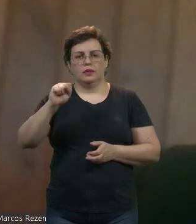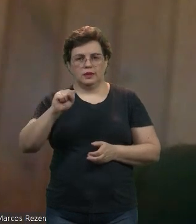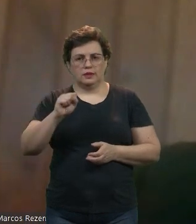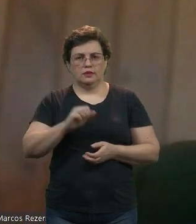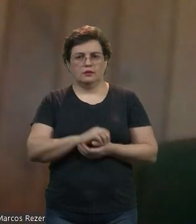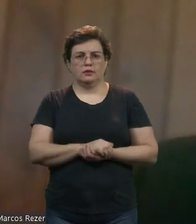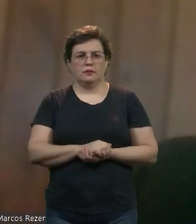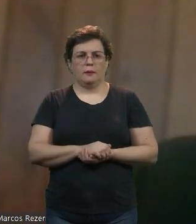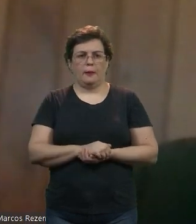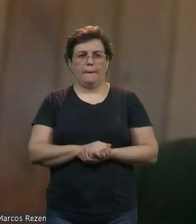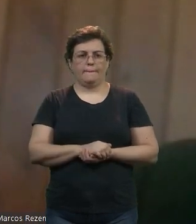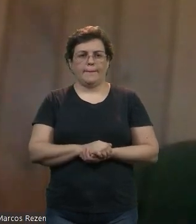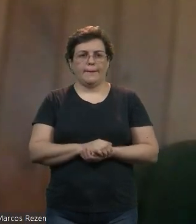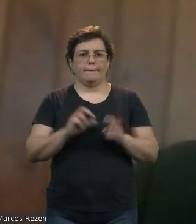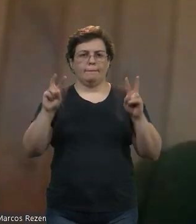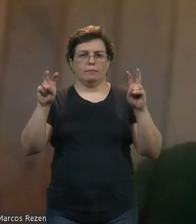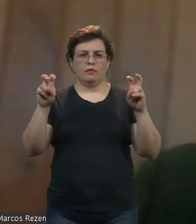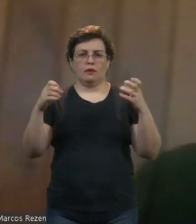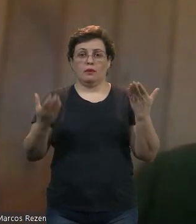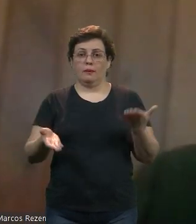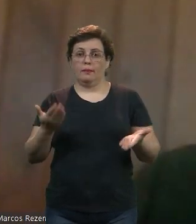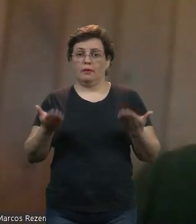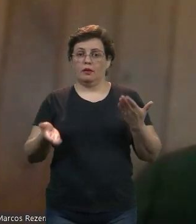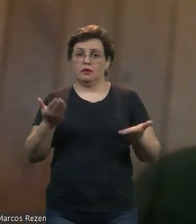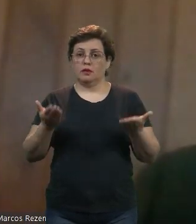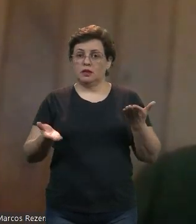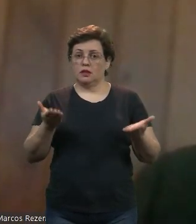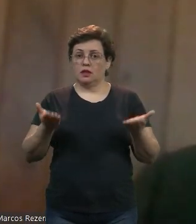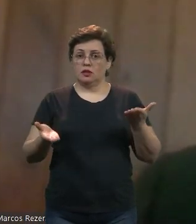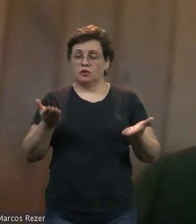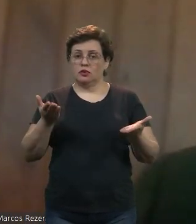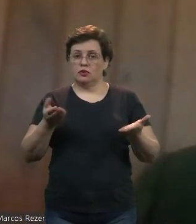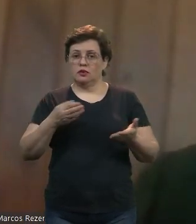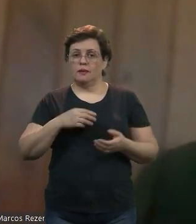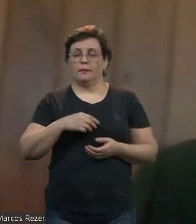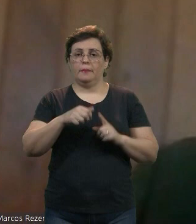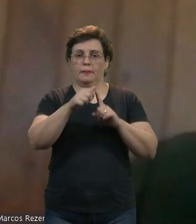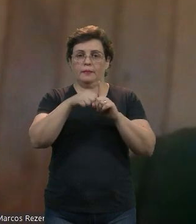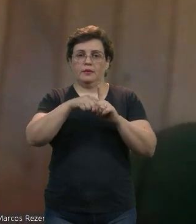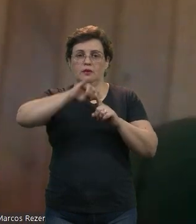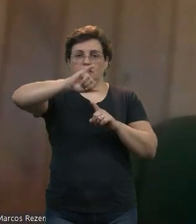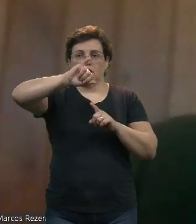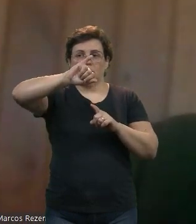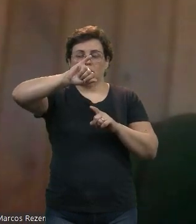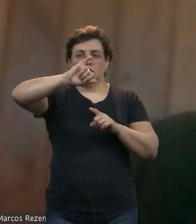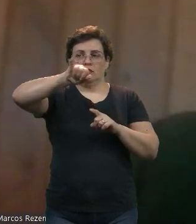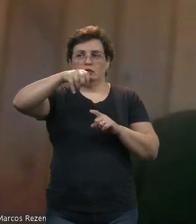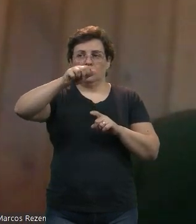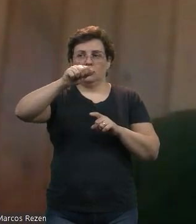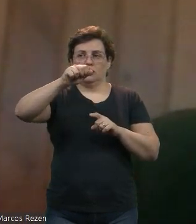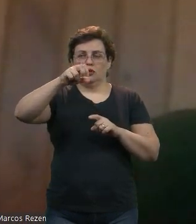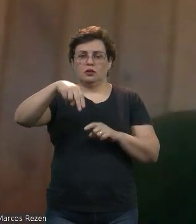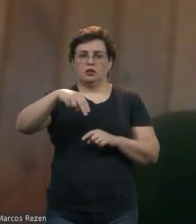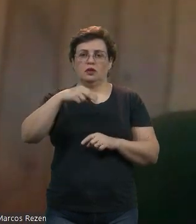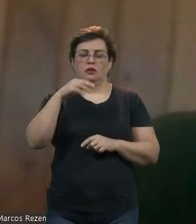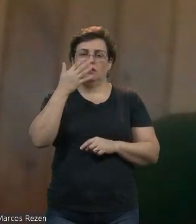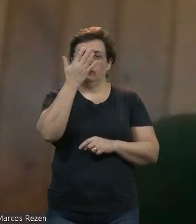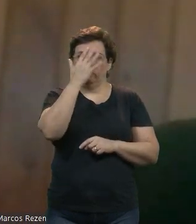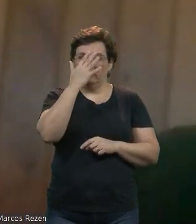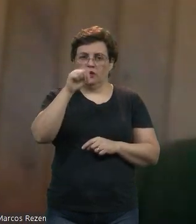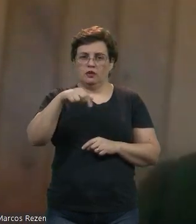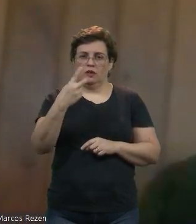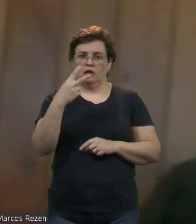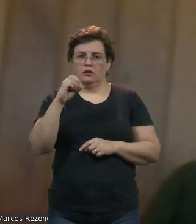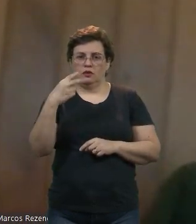FUMES. Assunto: balancete dos meses de janeiro e fevereiro de 2020. Senhor presidente da Câmara Municipal, servindo da presente